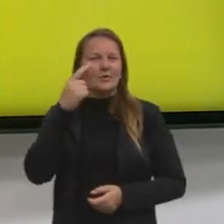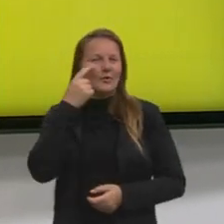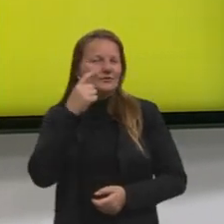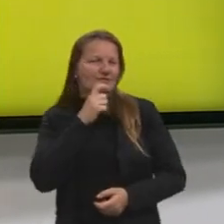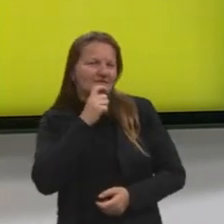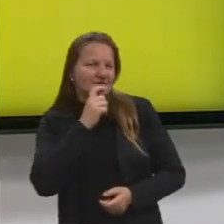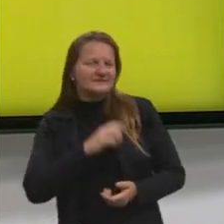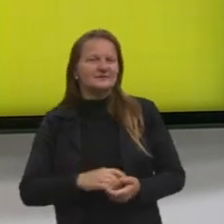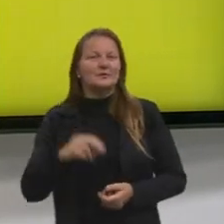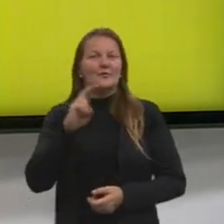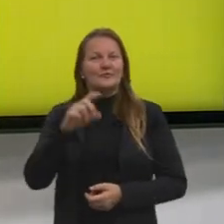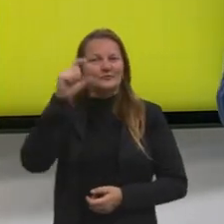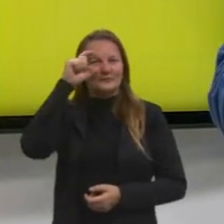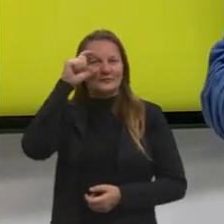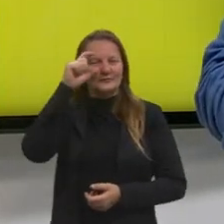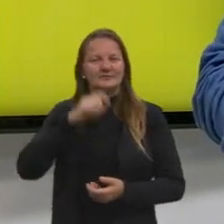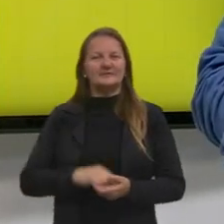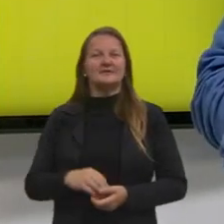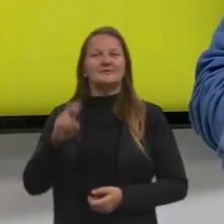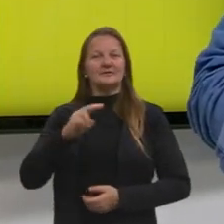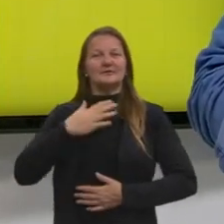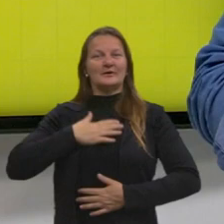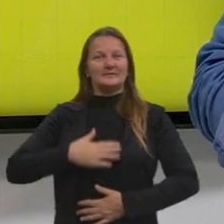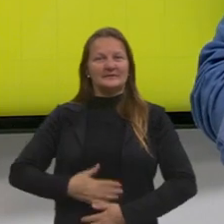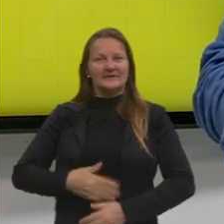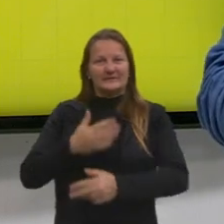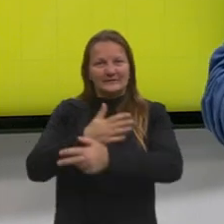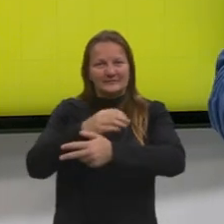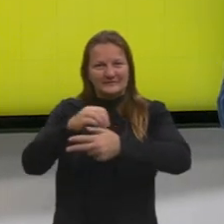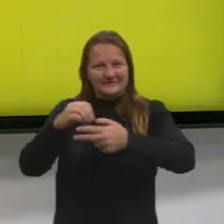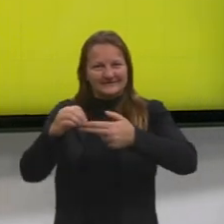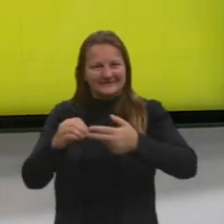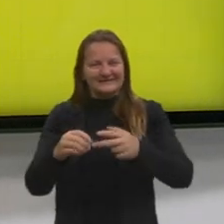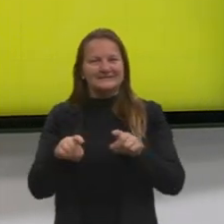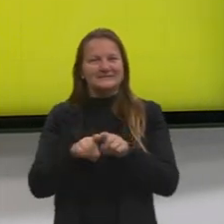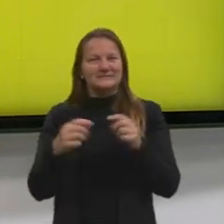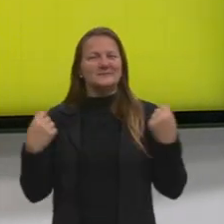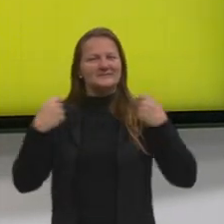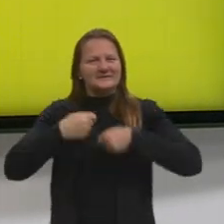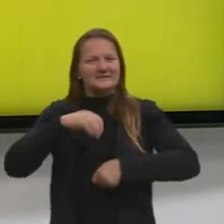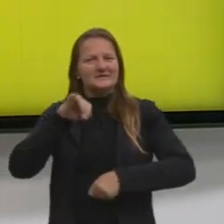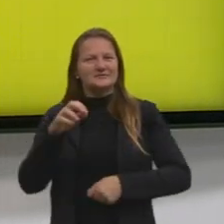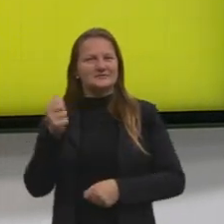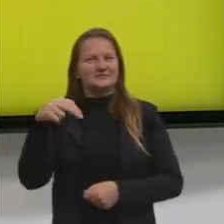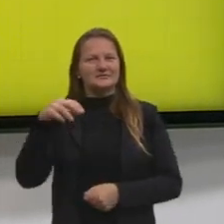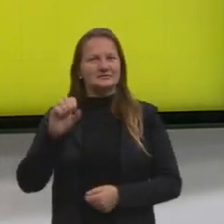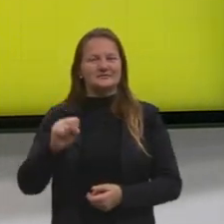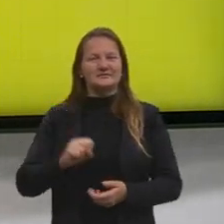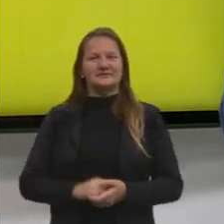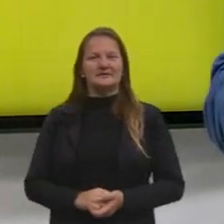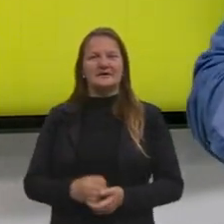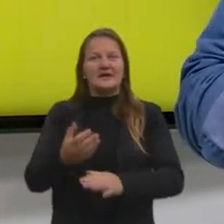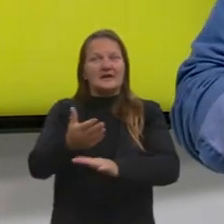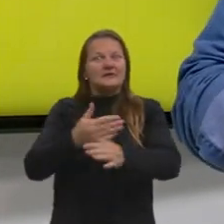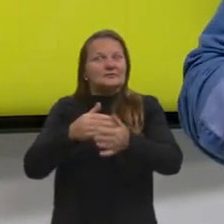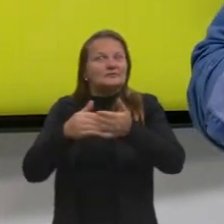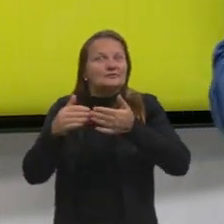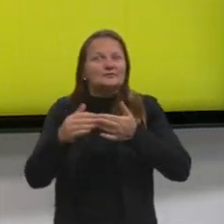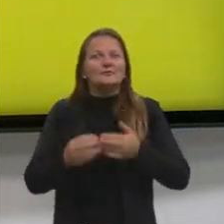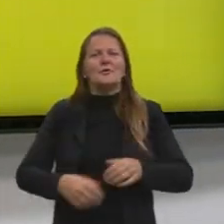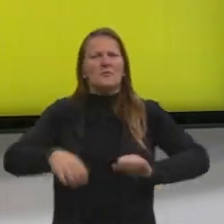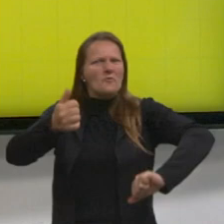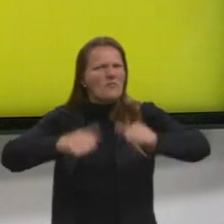verdes uso óculos estou utilizando a camiseta do Pré Enem e também uma camisa jeans antes de tudo gente